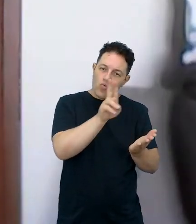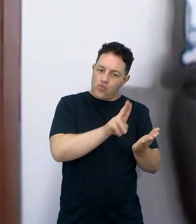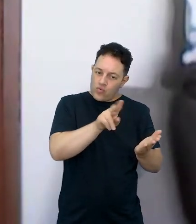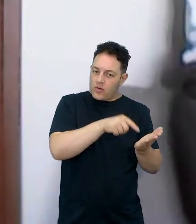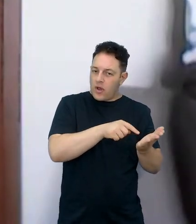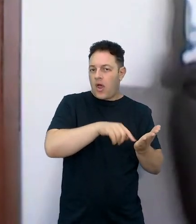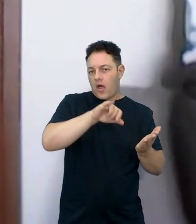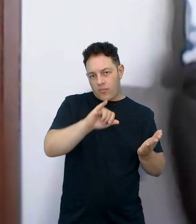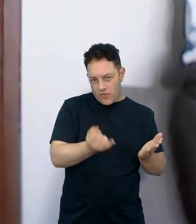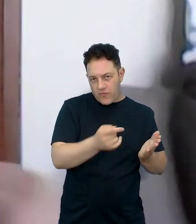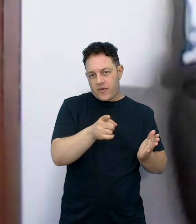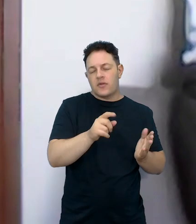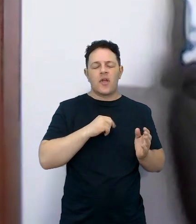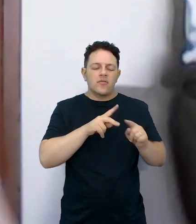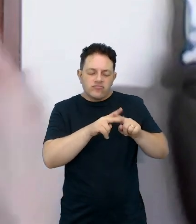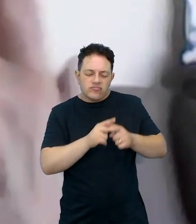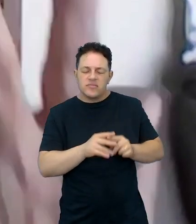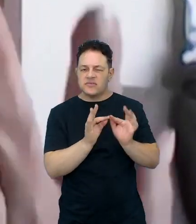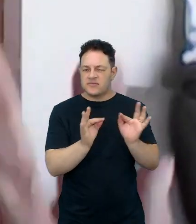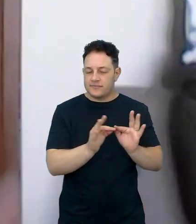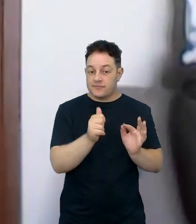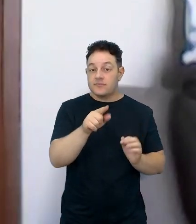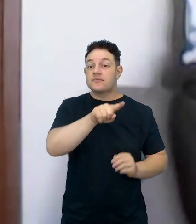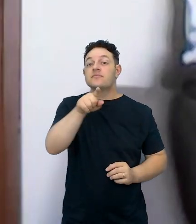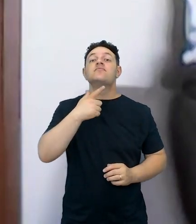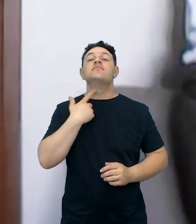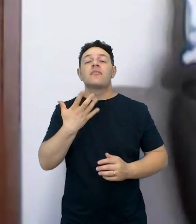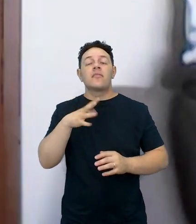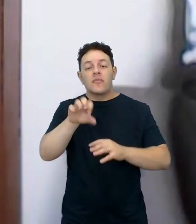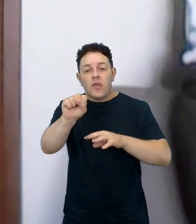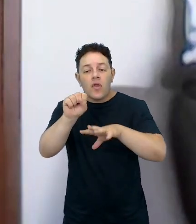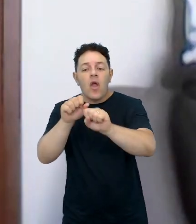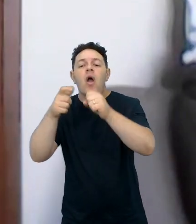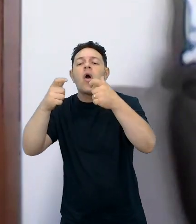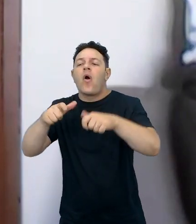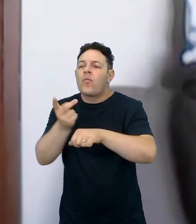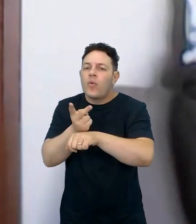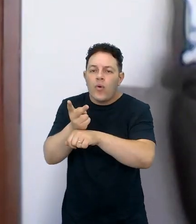só pequenos ajustes. Quem quer buscar, vá buscar